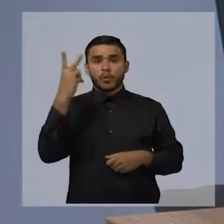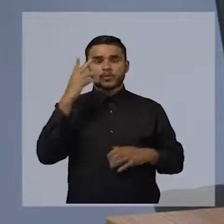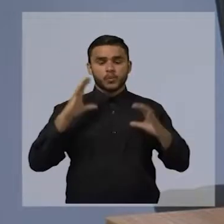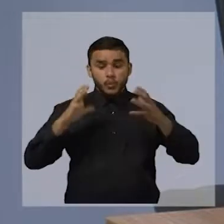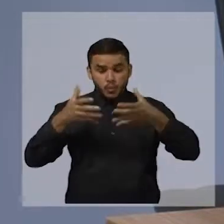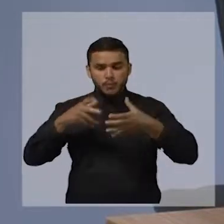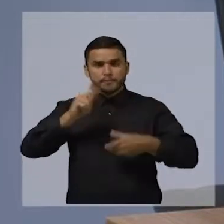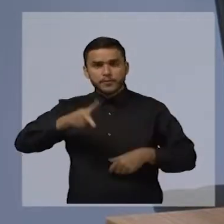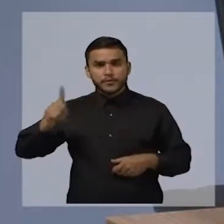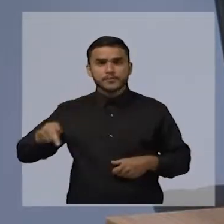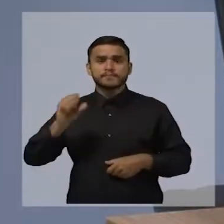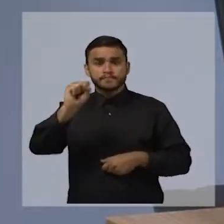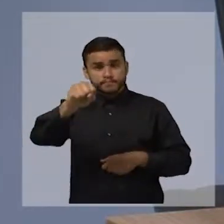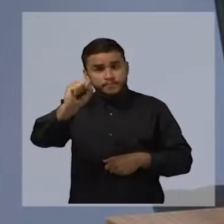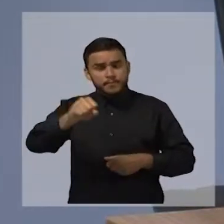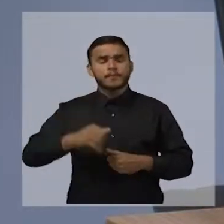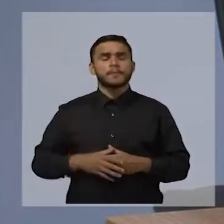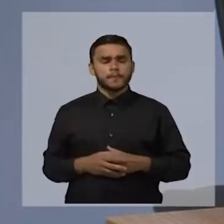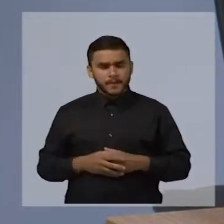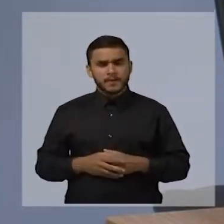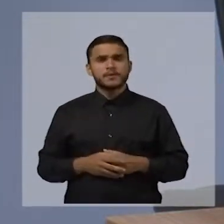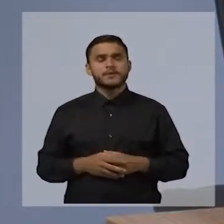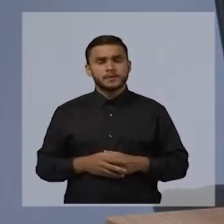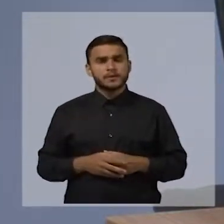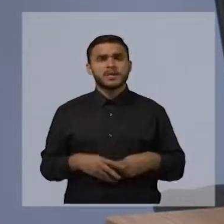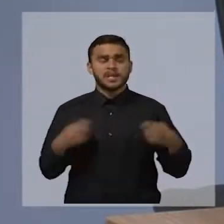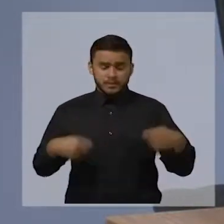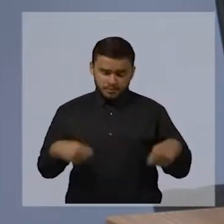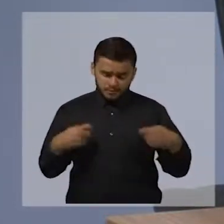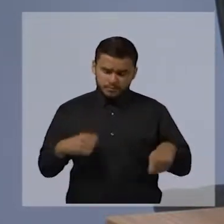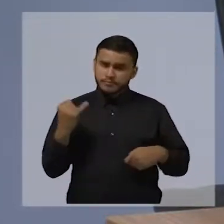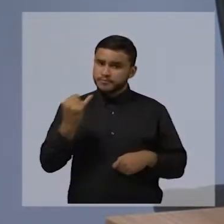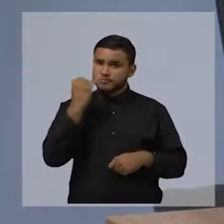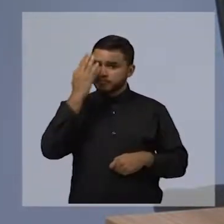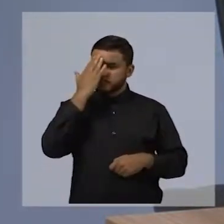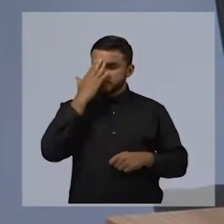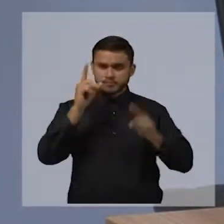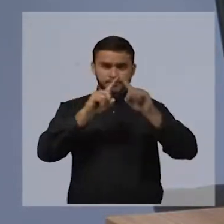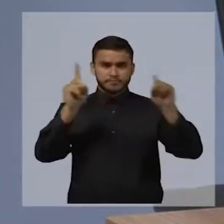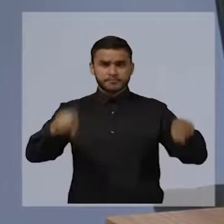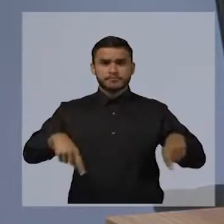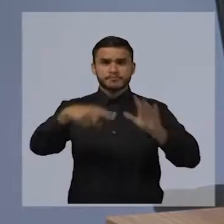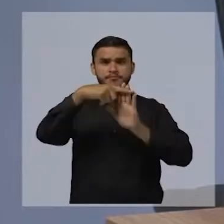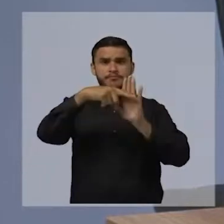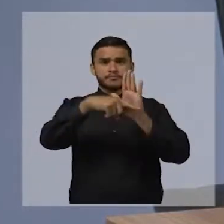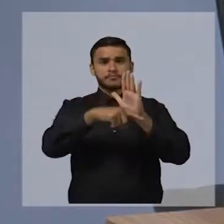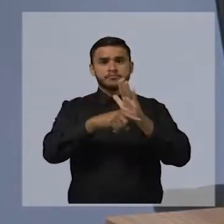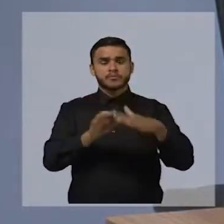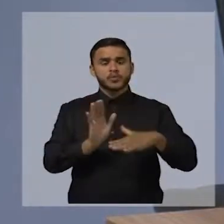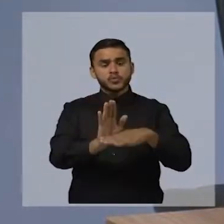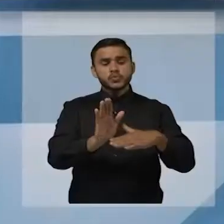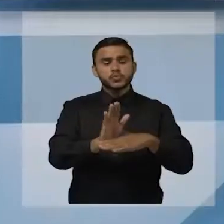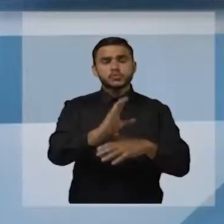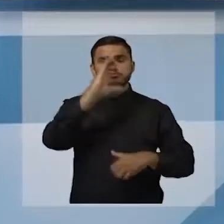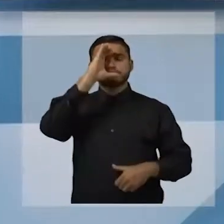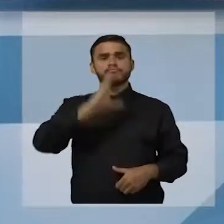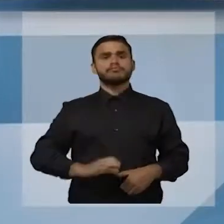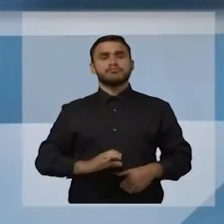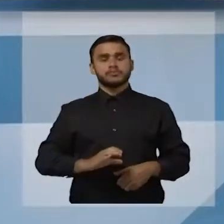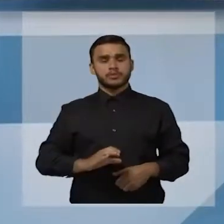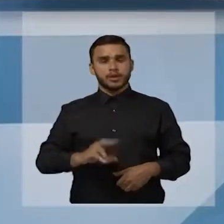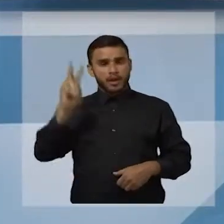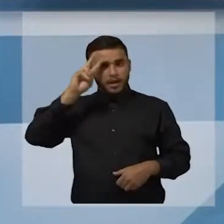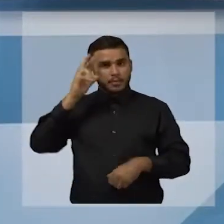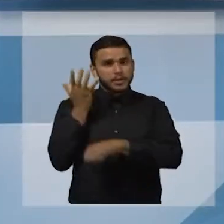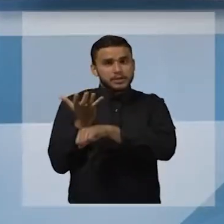valorizado, precisa voltar a fazer programa de educação cívica. Eu me